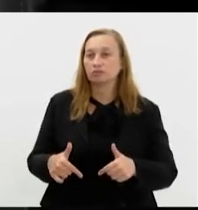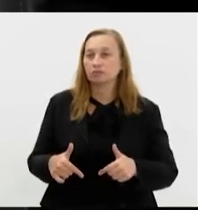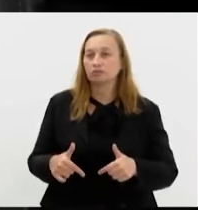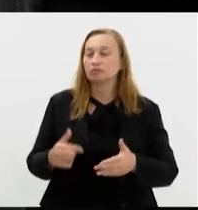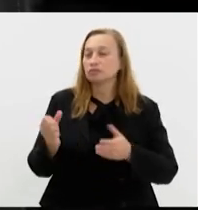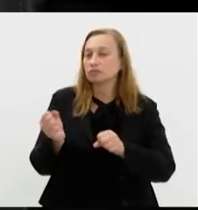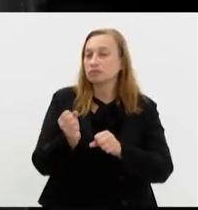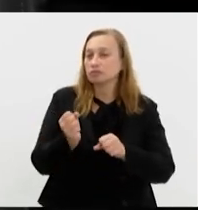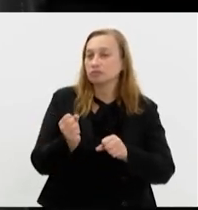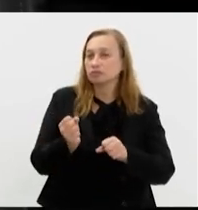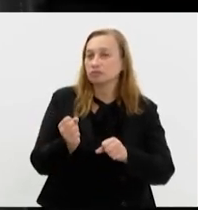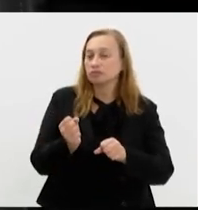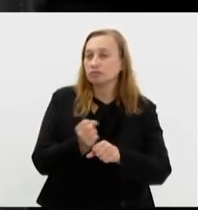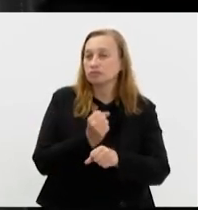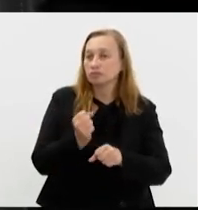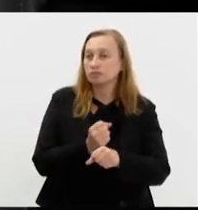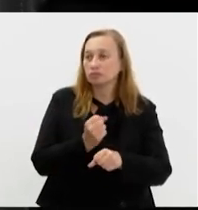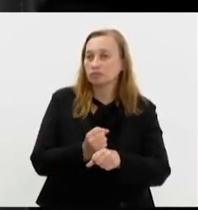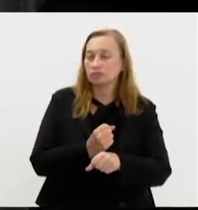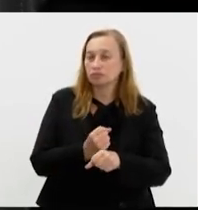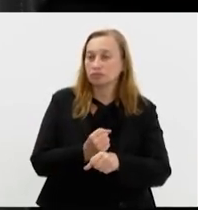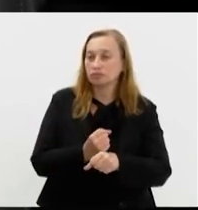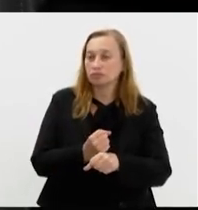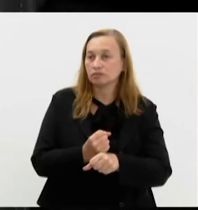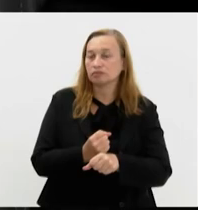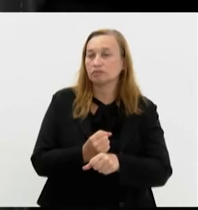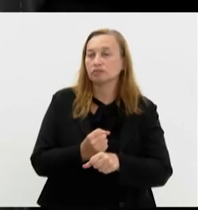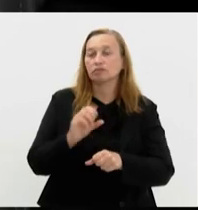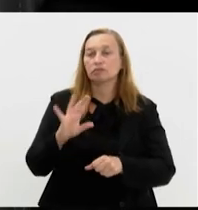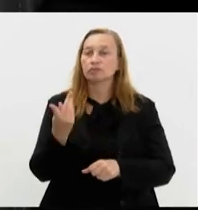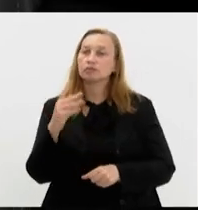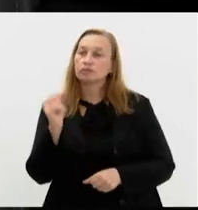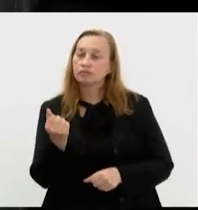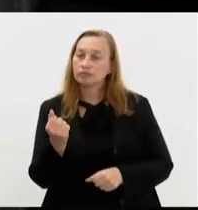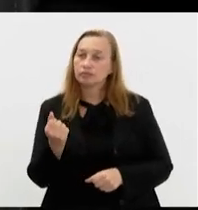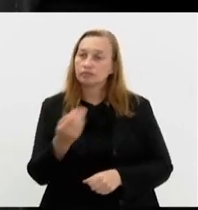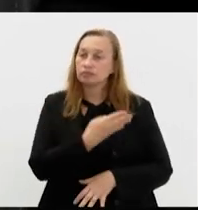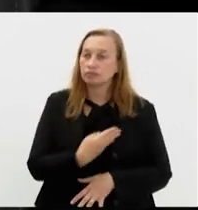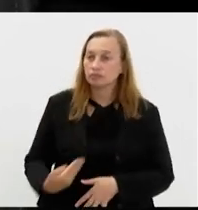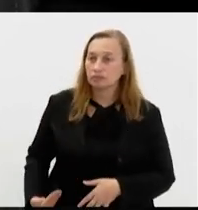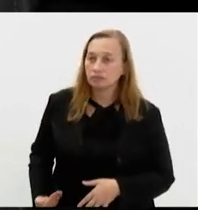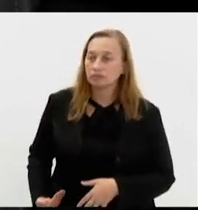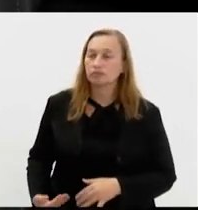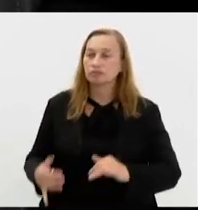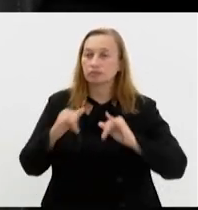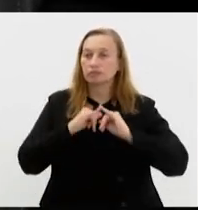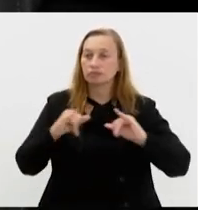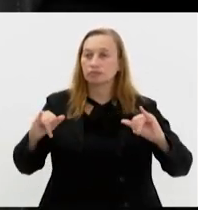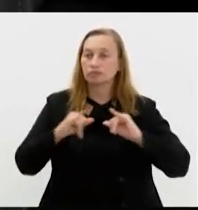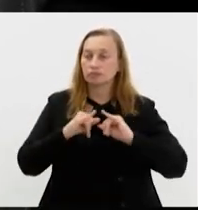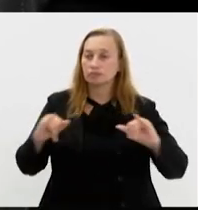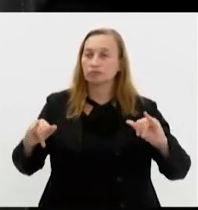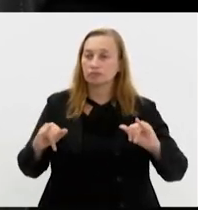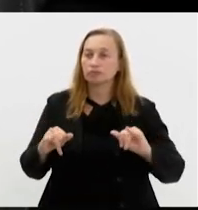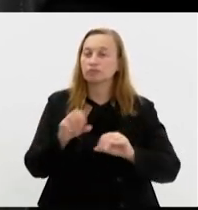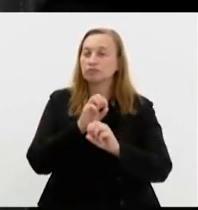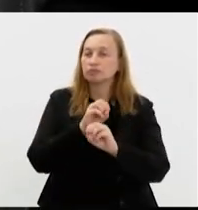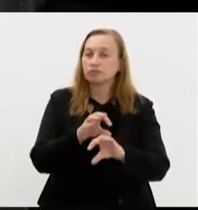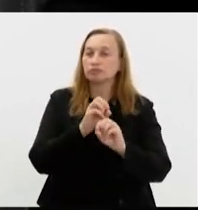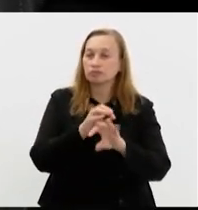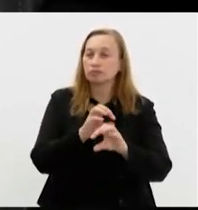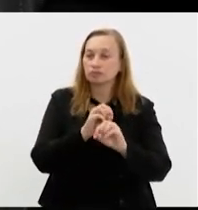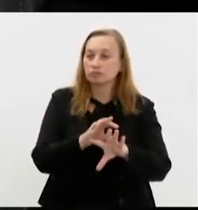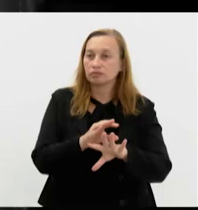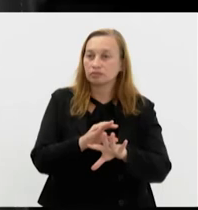obras serviços e campanhas dos órgãos públicos deverá ter caráter informativo educativo